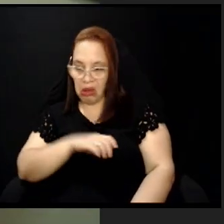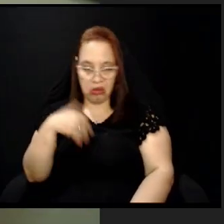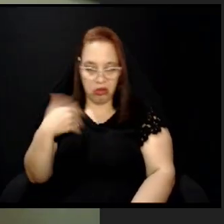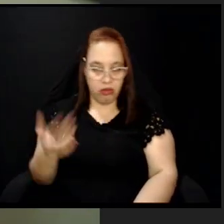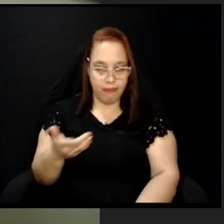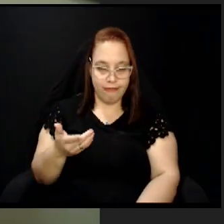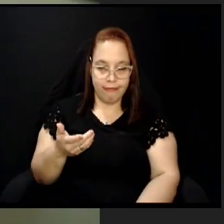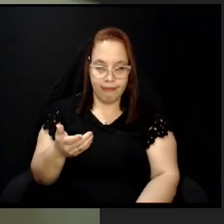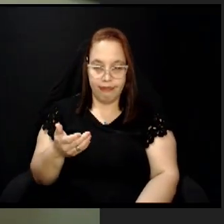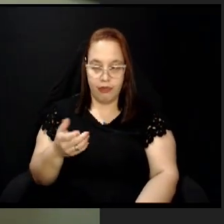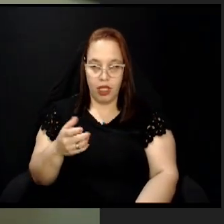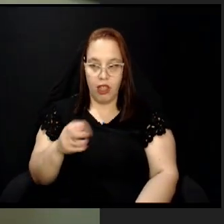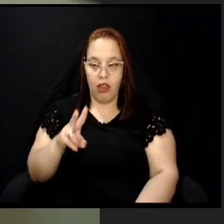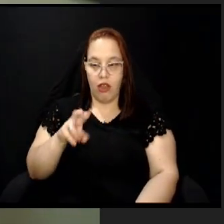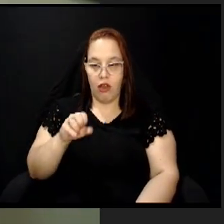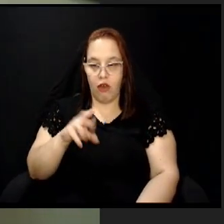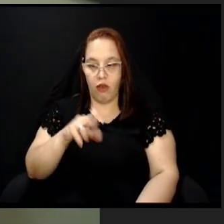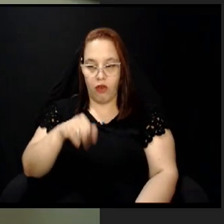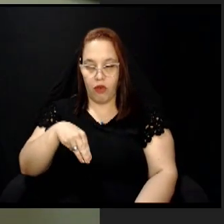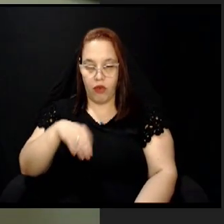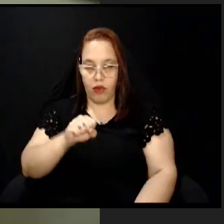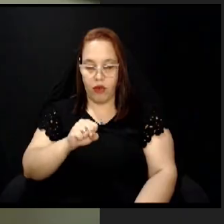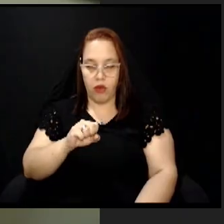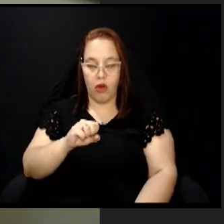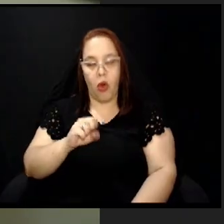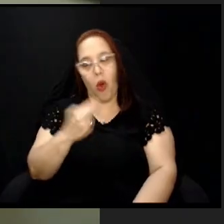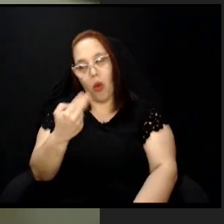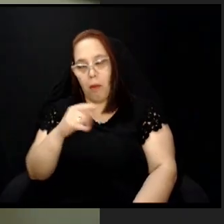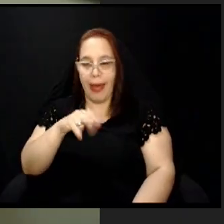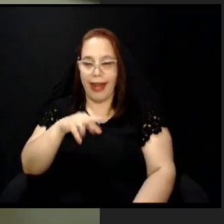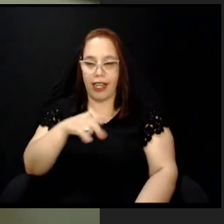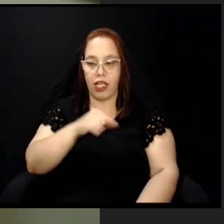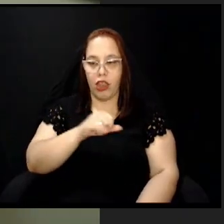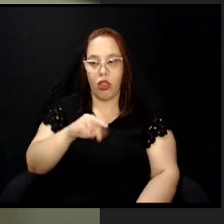geral, não necessariamente vermes, mas uma parasitose de maneira geral,